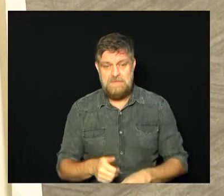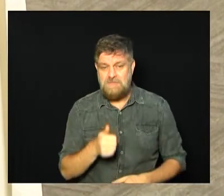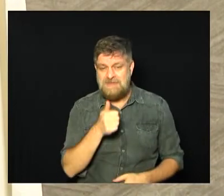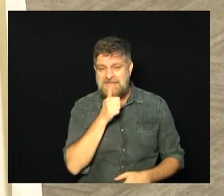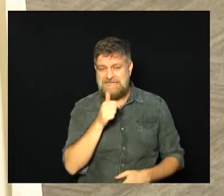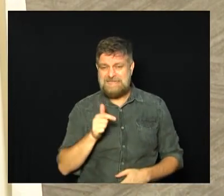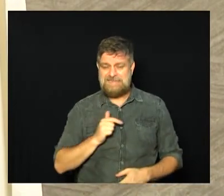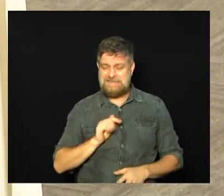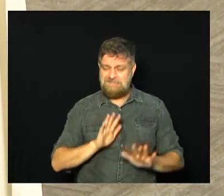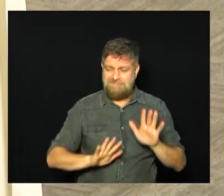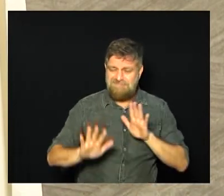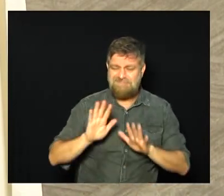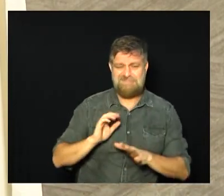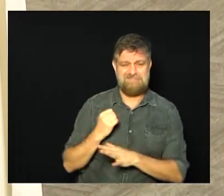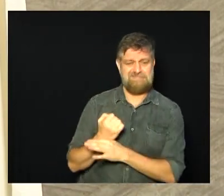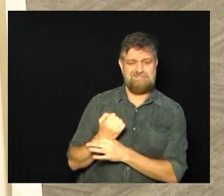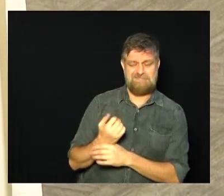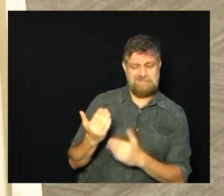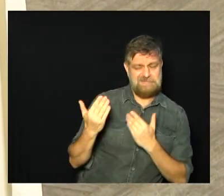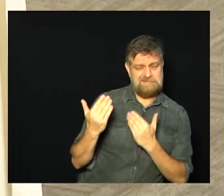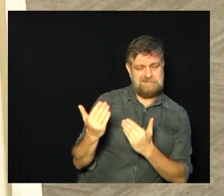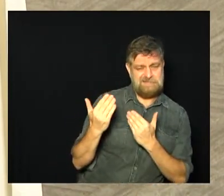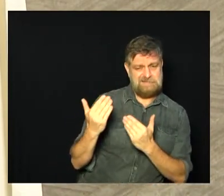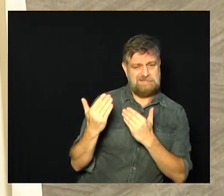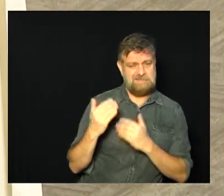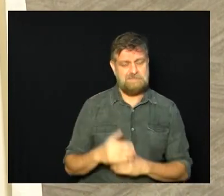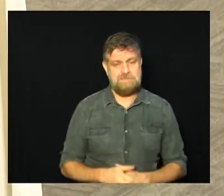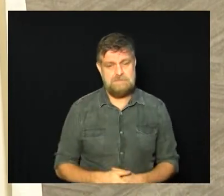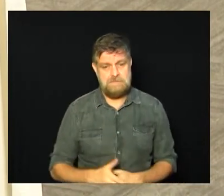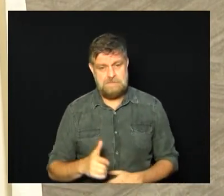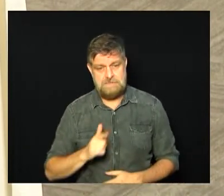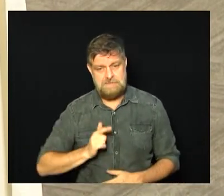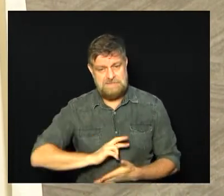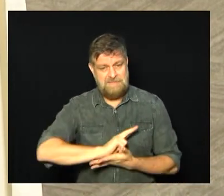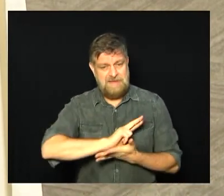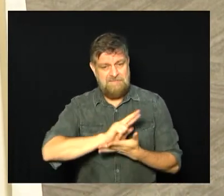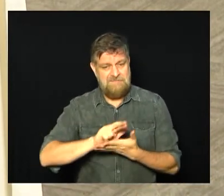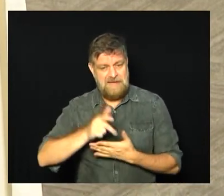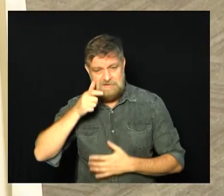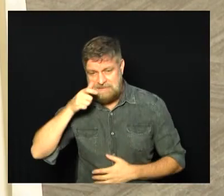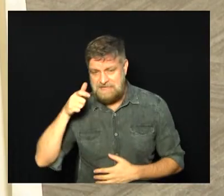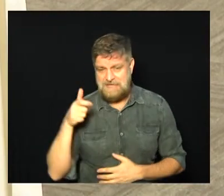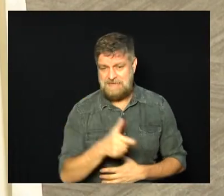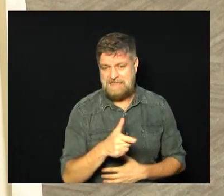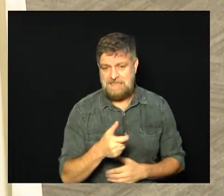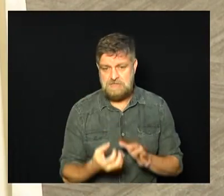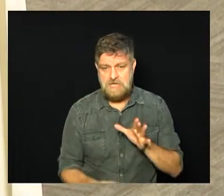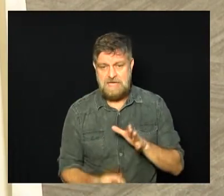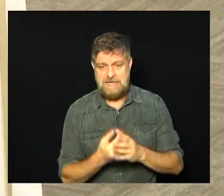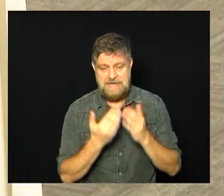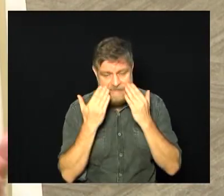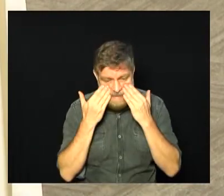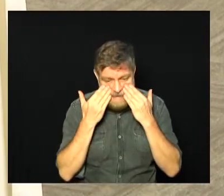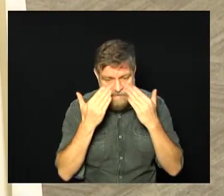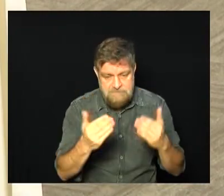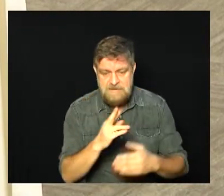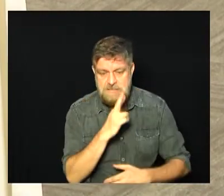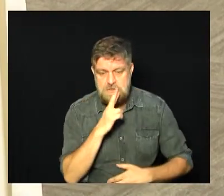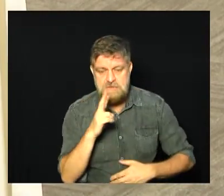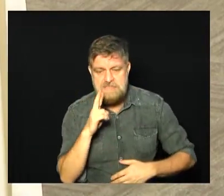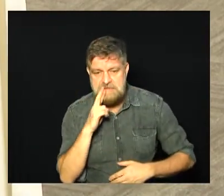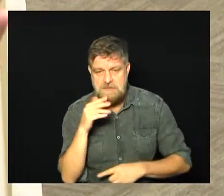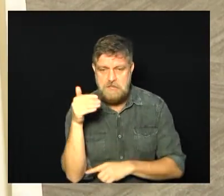certa insegurança, né? Há vários interesses de instalação de parques, mas como havia uma situação